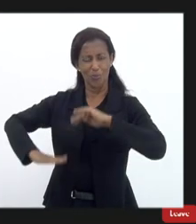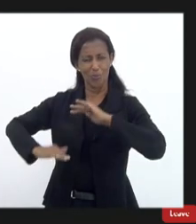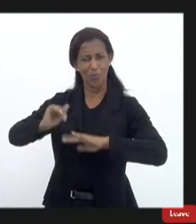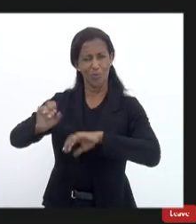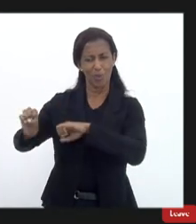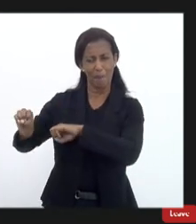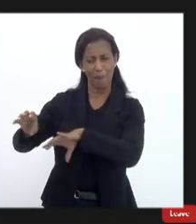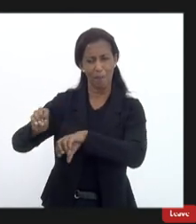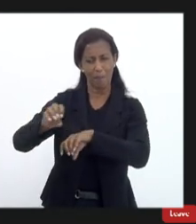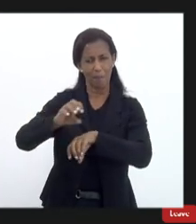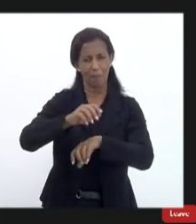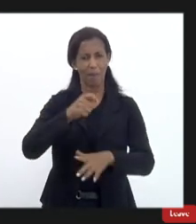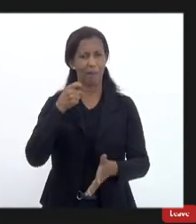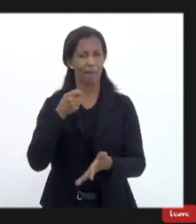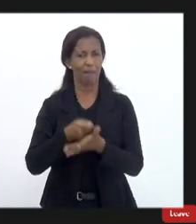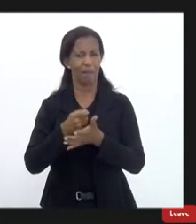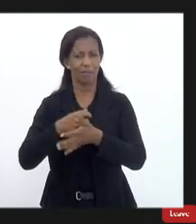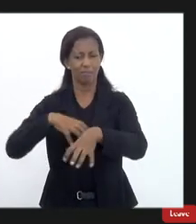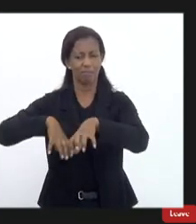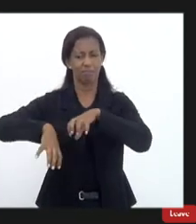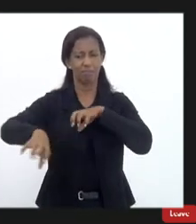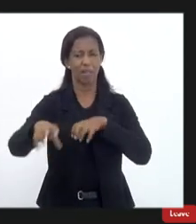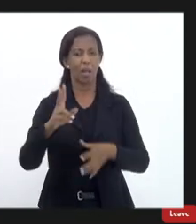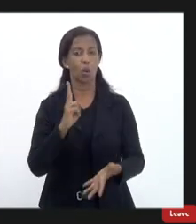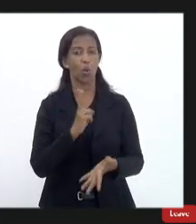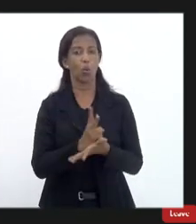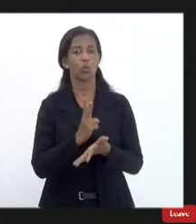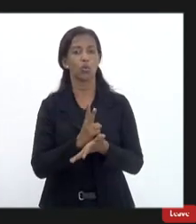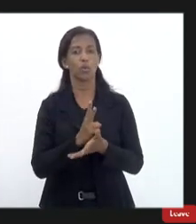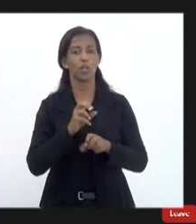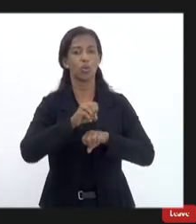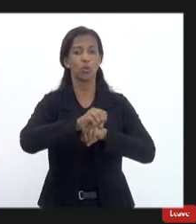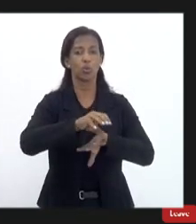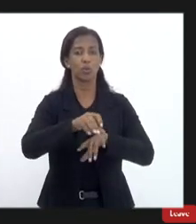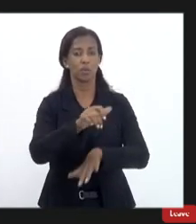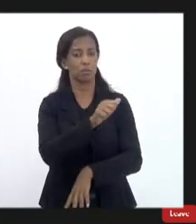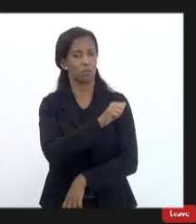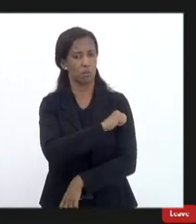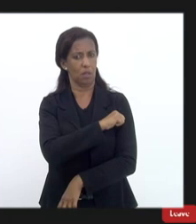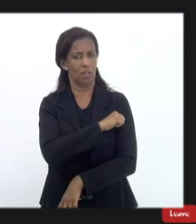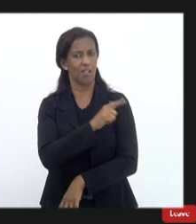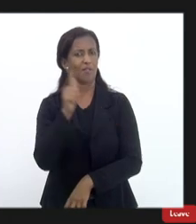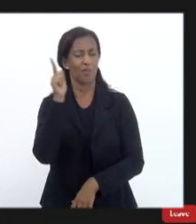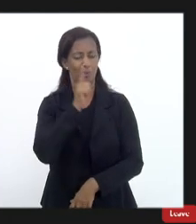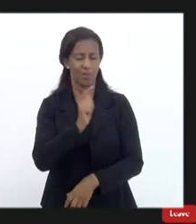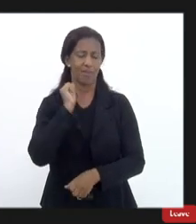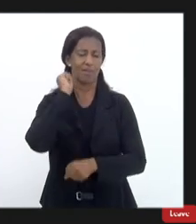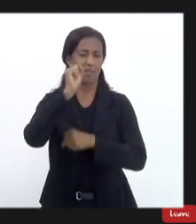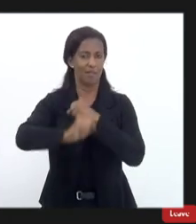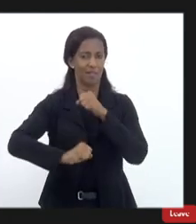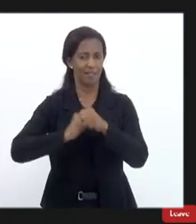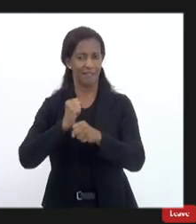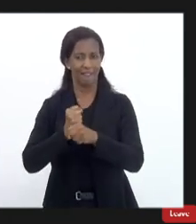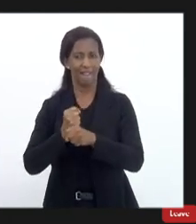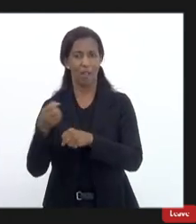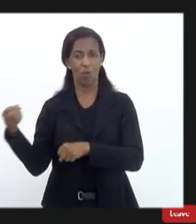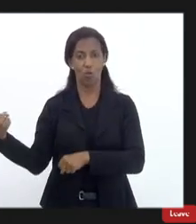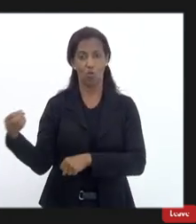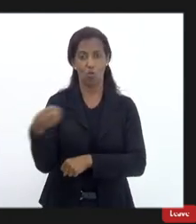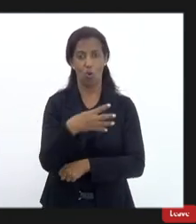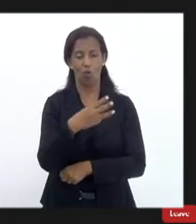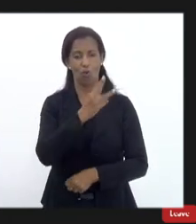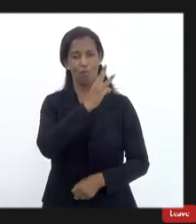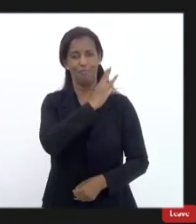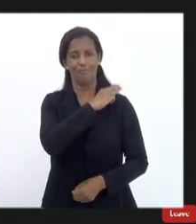do ensino híbrido, a continuidade do ensino para os nossos alunos. A gente vai enfrentar aí, no ano que vem, a chegada do novo ensino